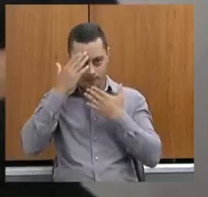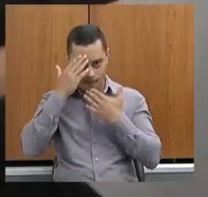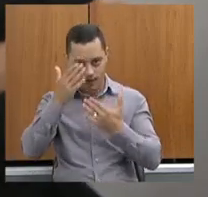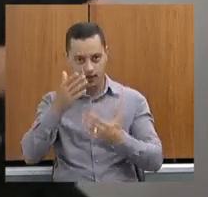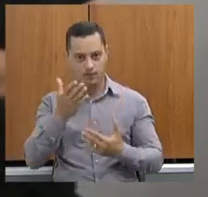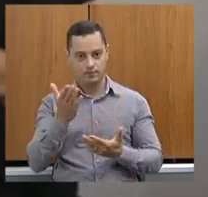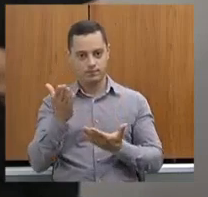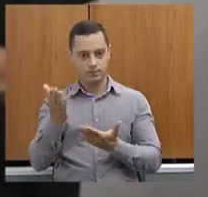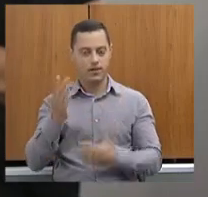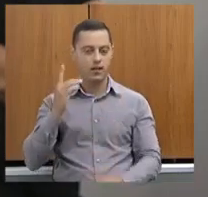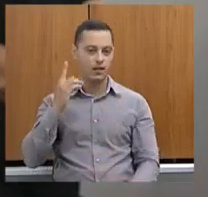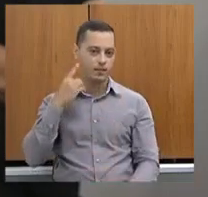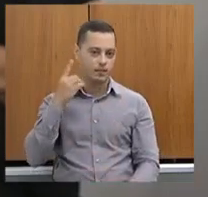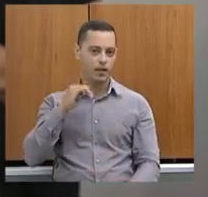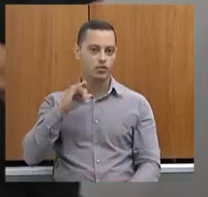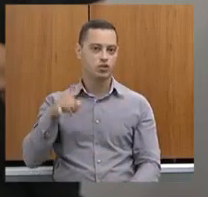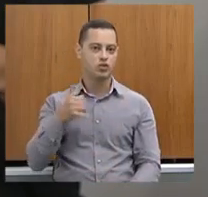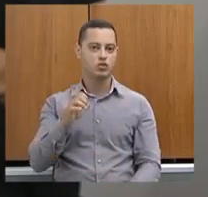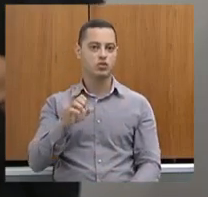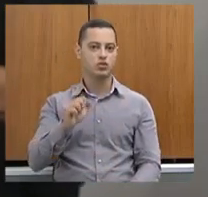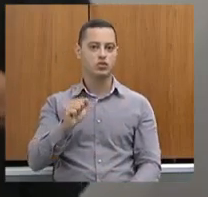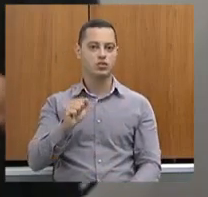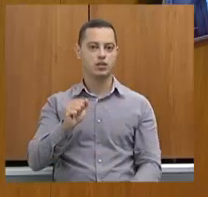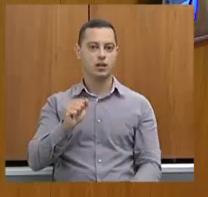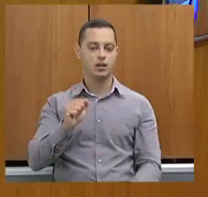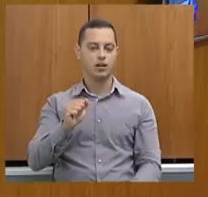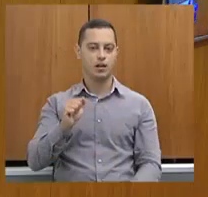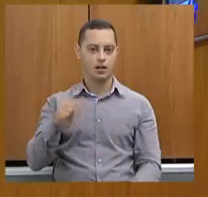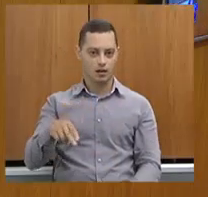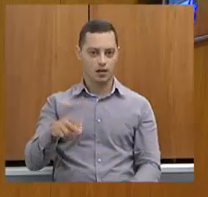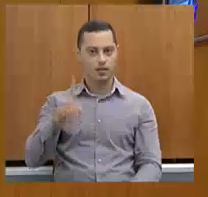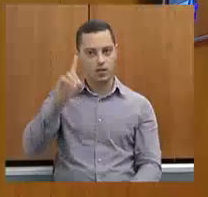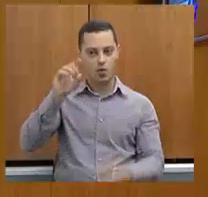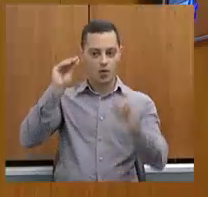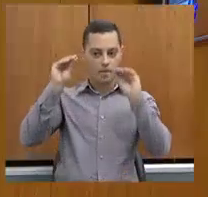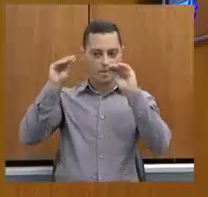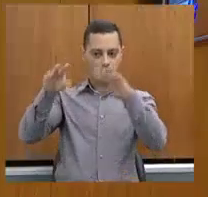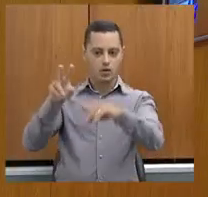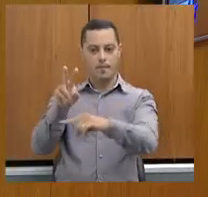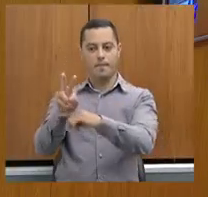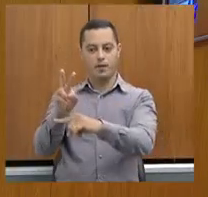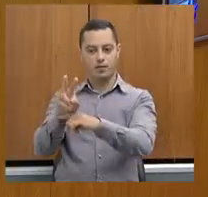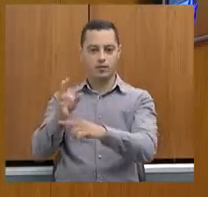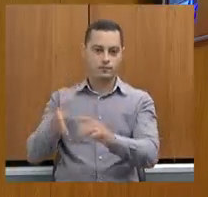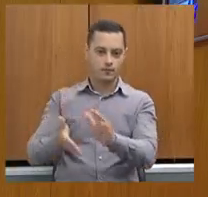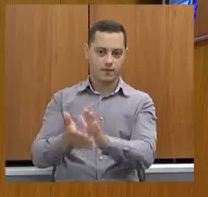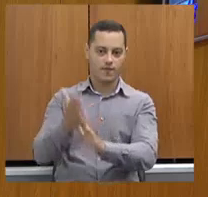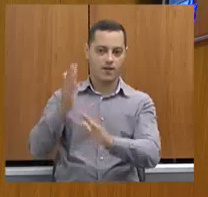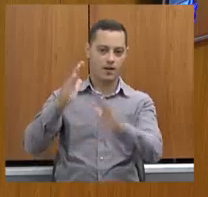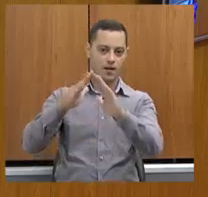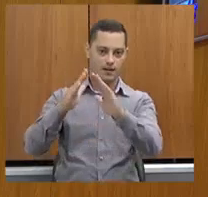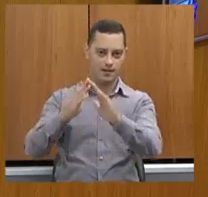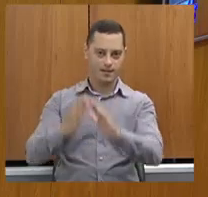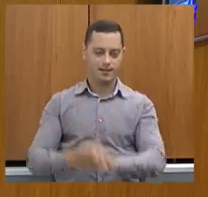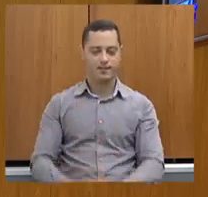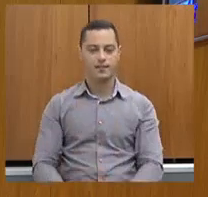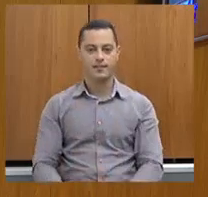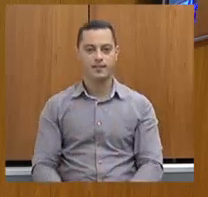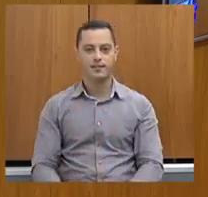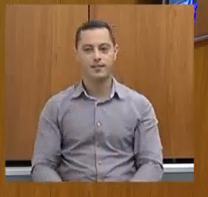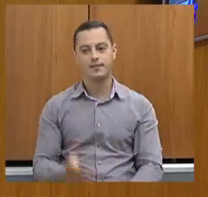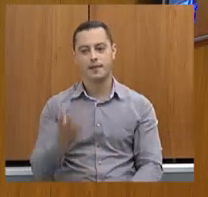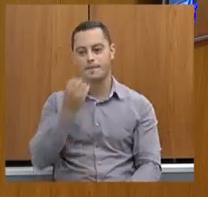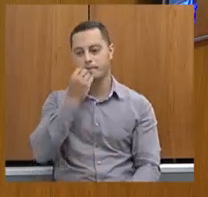Dr Jean Deus te proteja e te conduza na sua estrada Boa